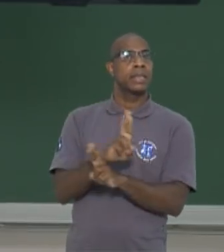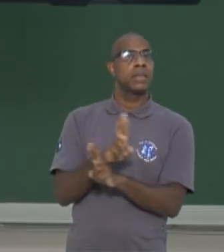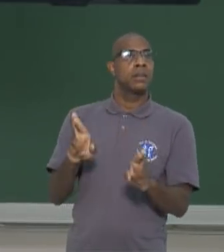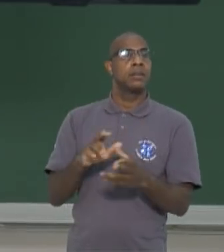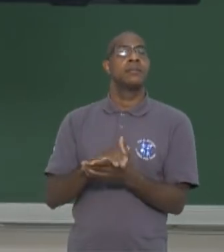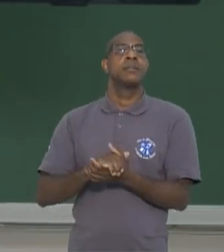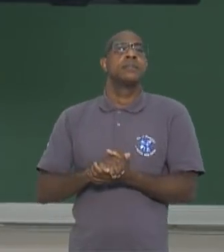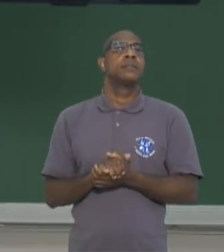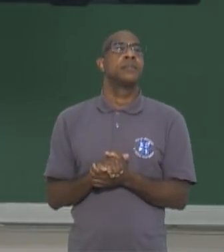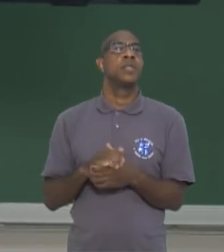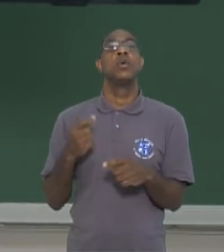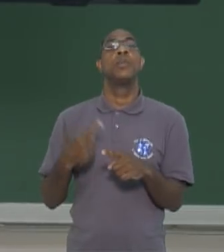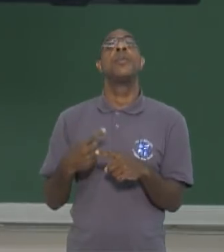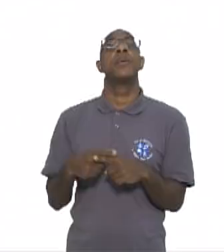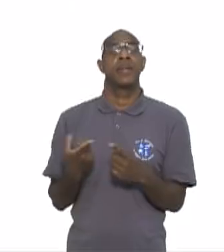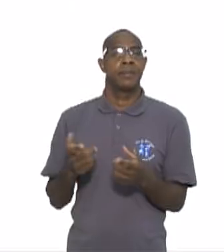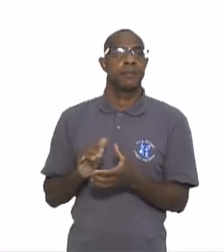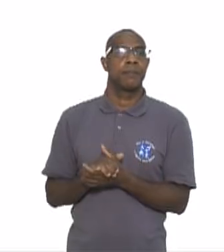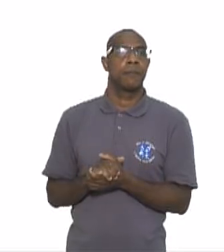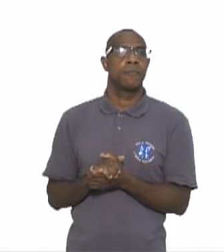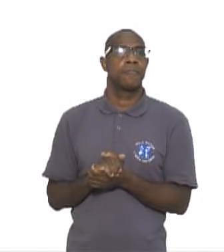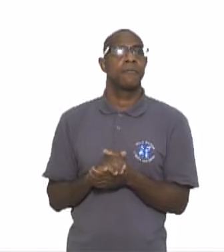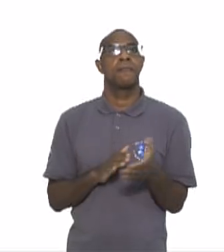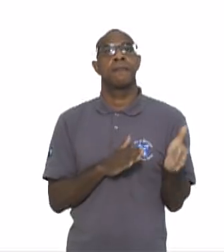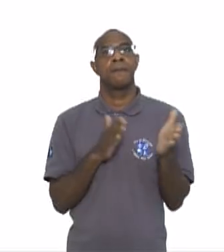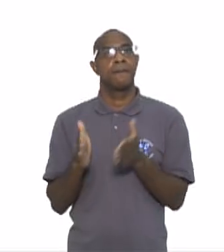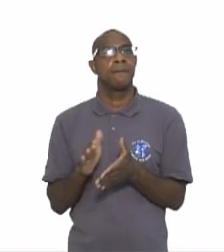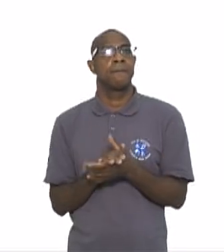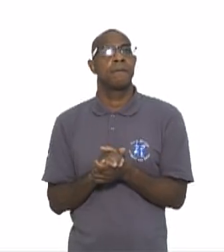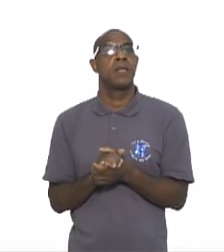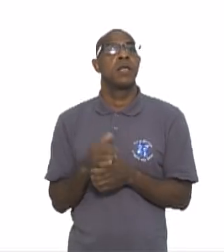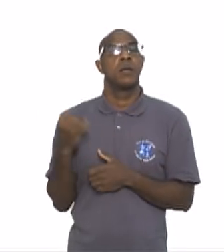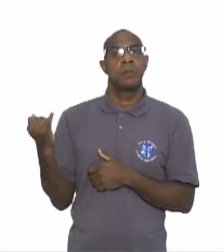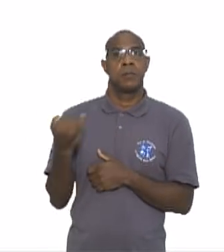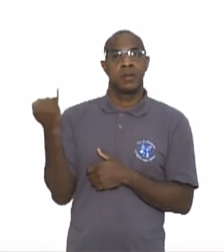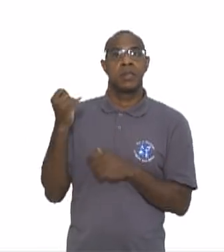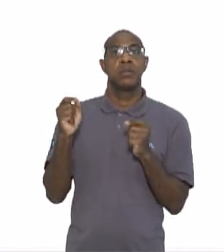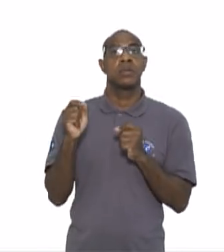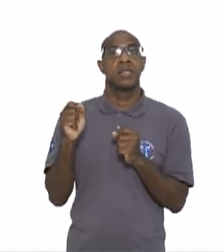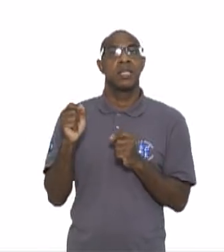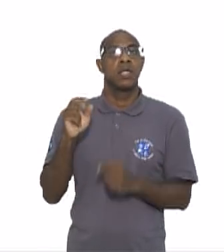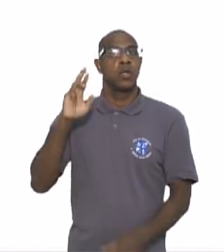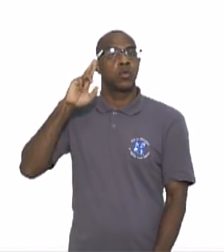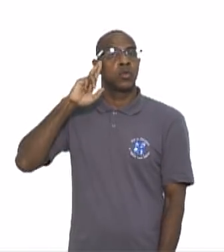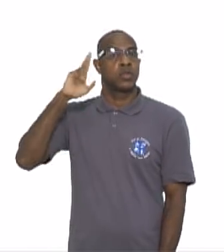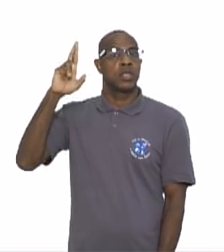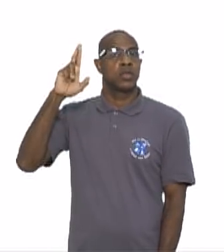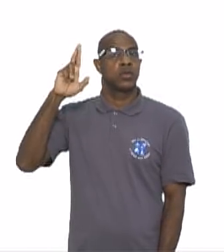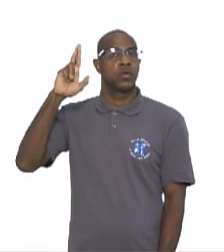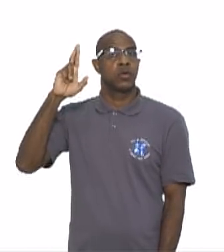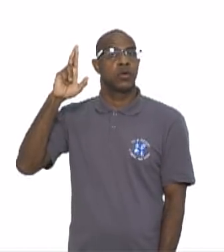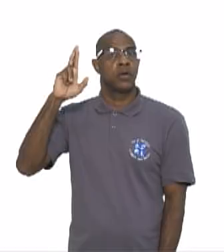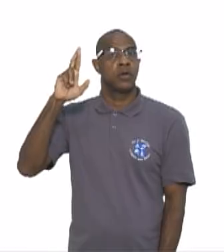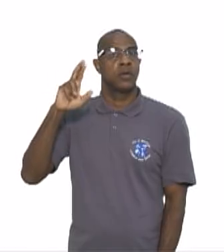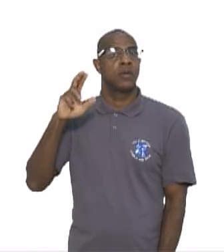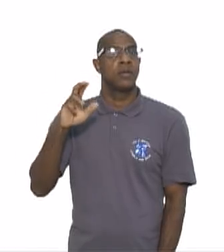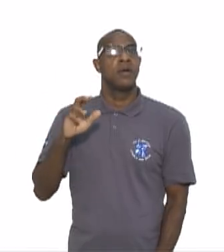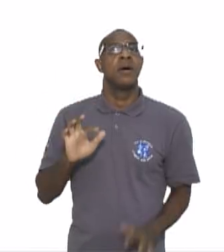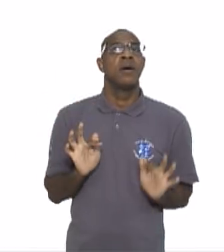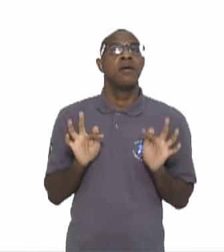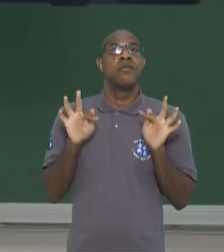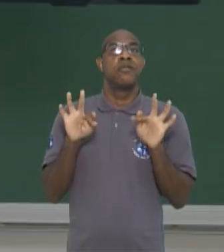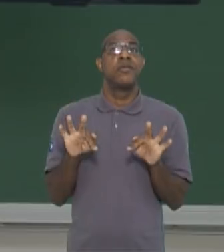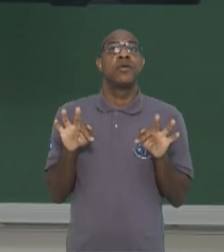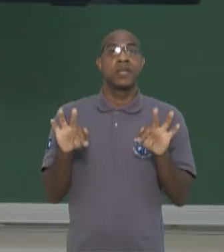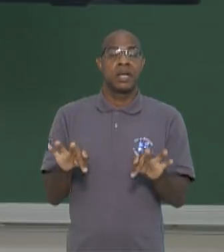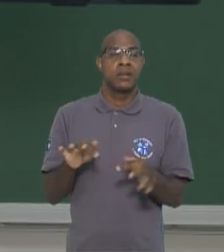dessa relação. Daí o próximo objetivo, entender a importância dos senhores feudais na formação da Europa feudal. Então